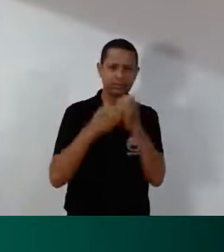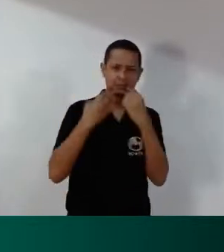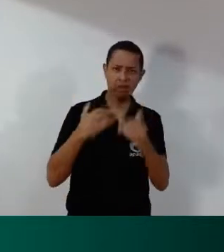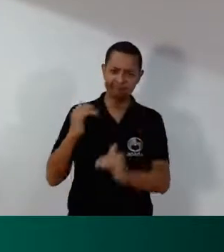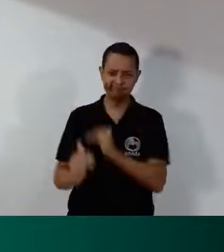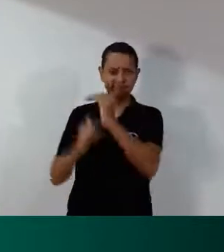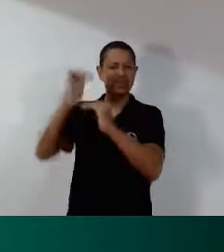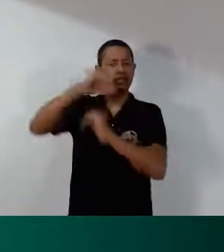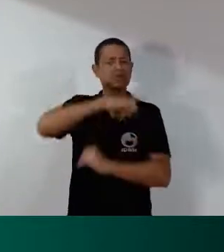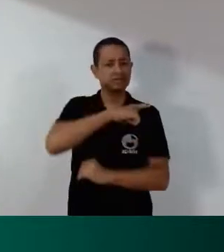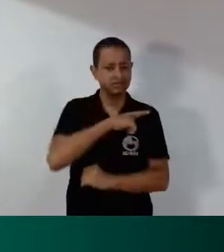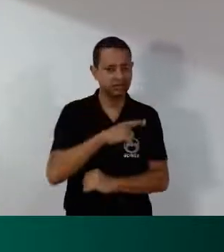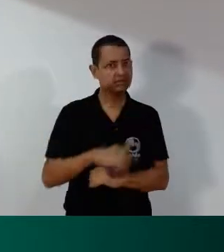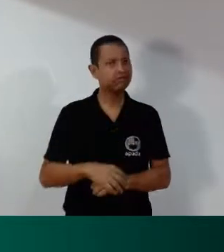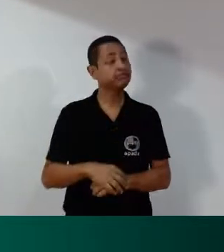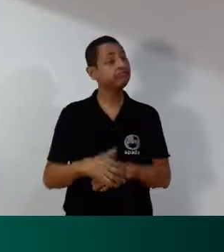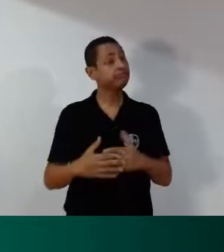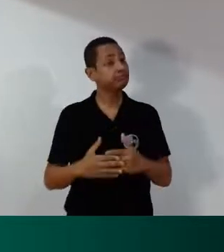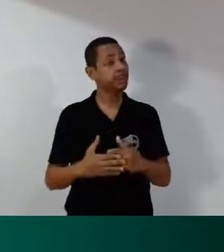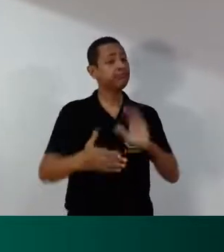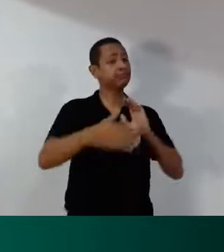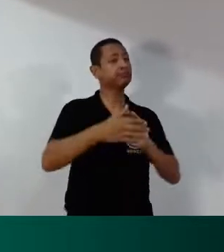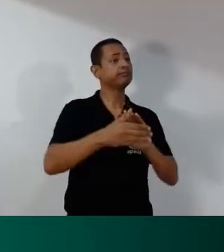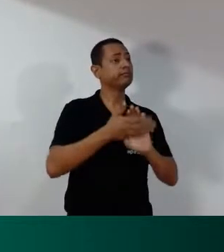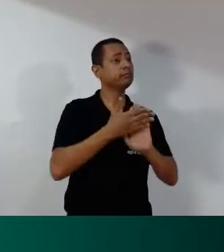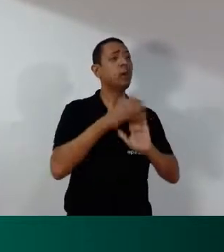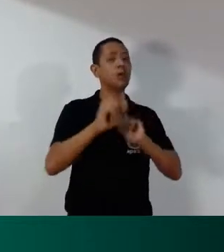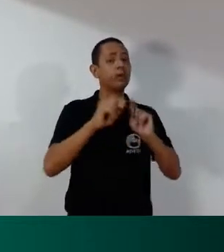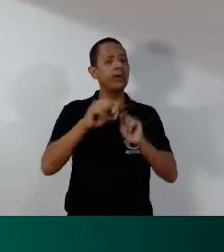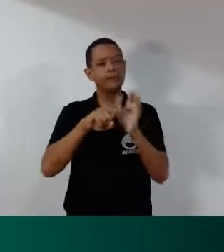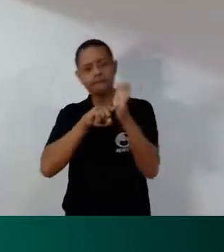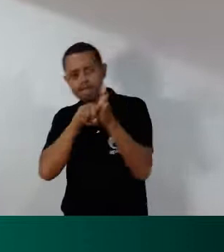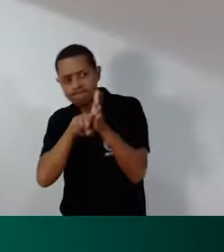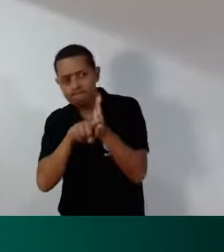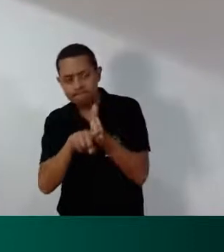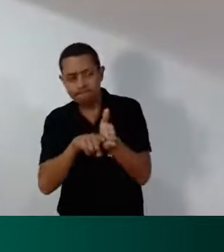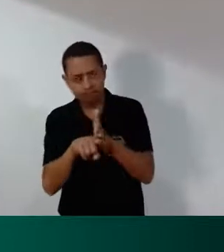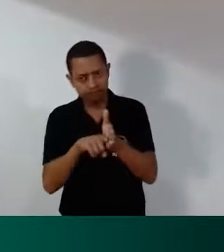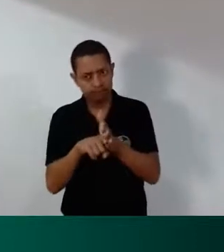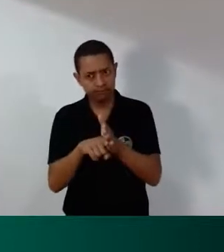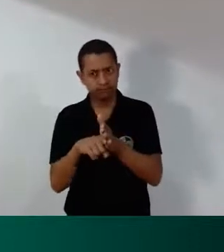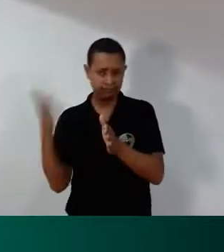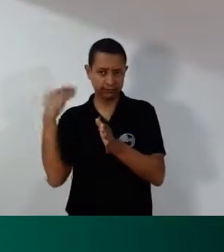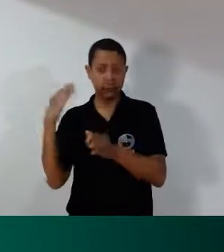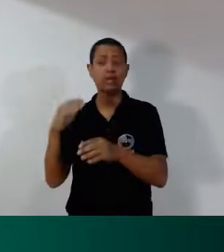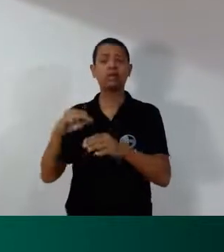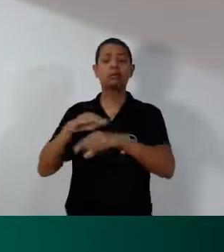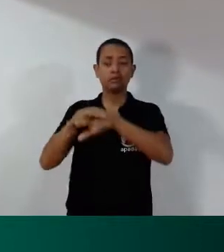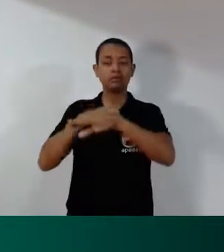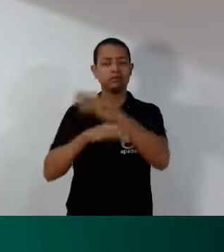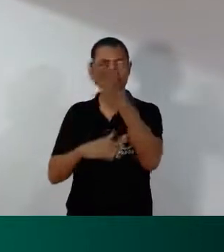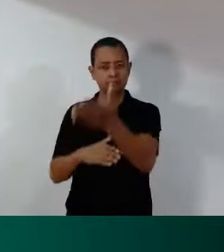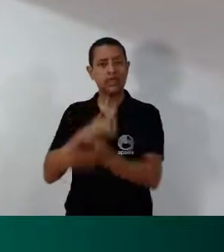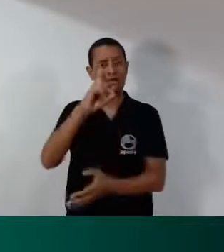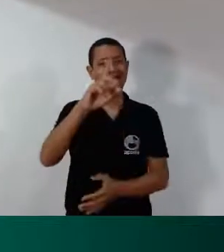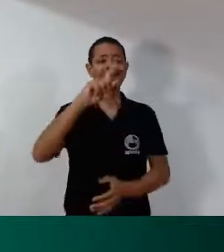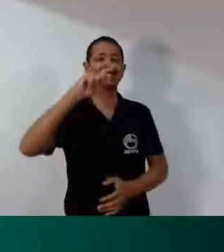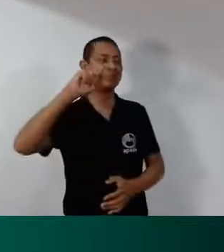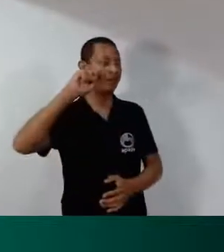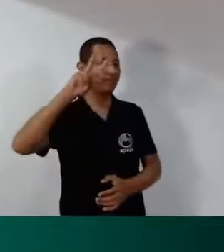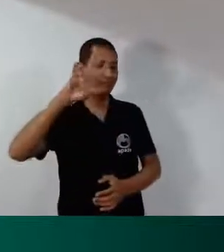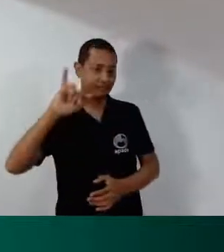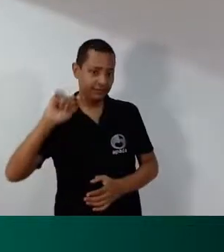propus é uma pesquisa não é também eu tava falando com o Davi que ele quer fazer uma pesquisa lá nós temos